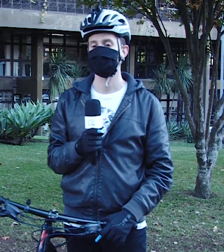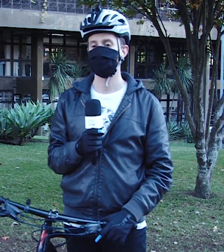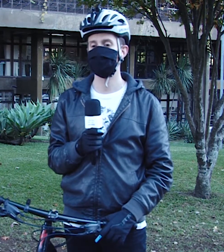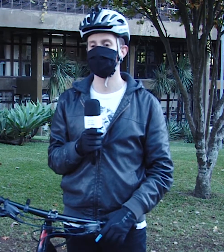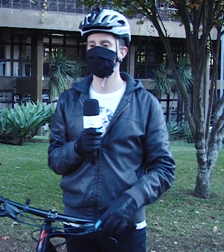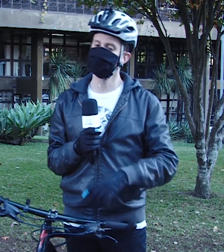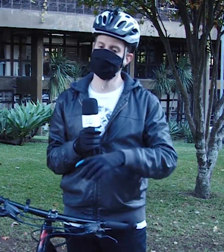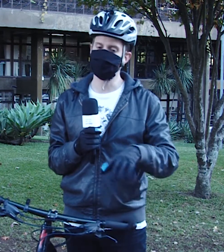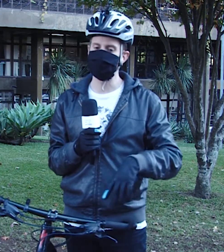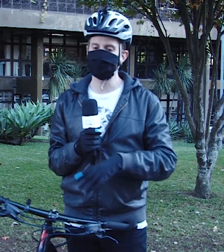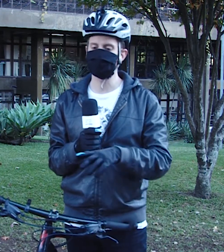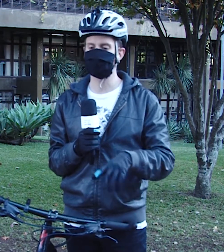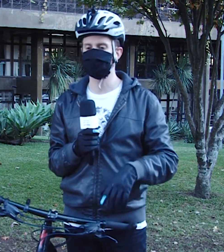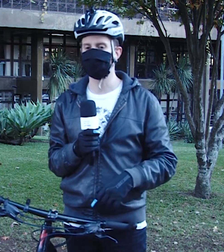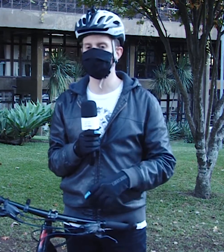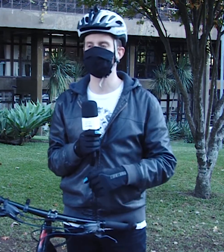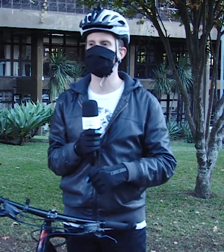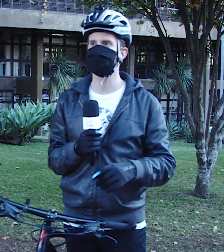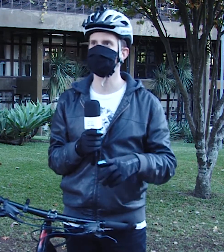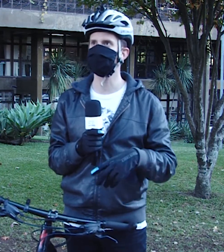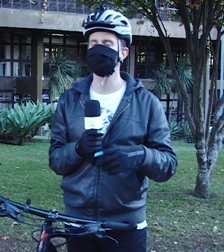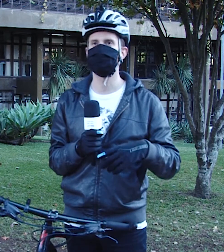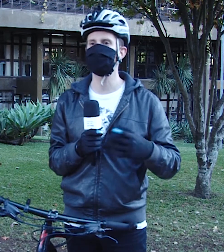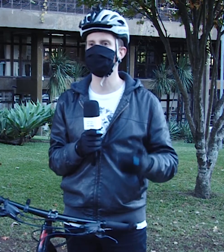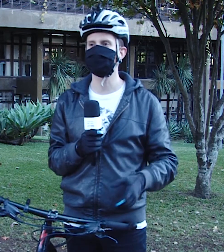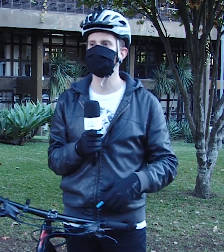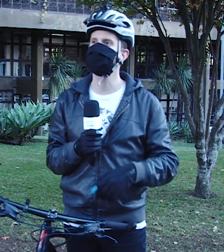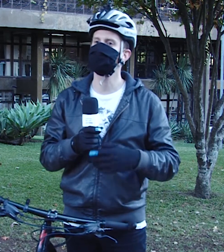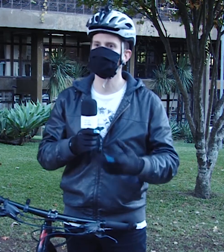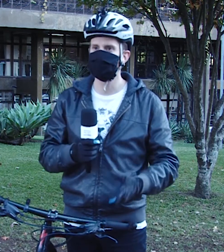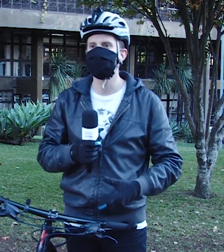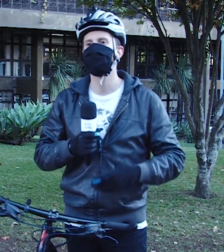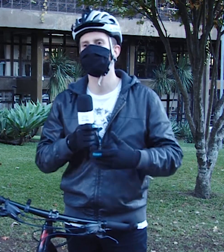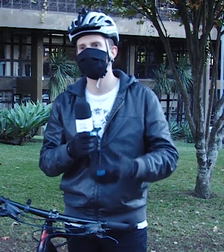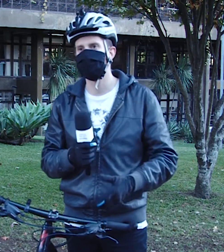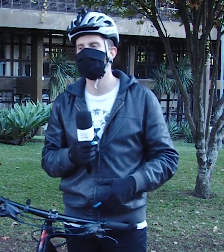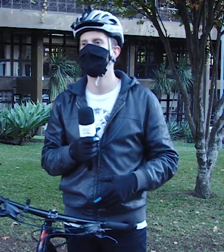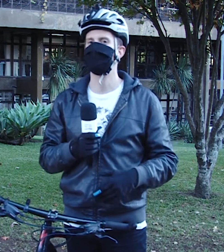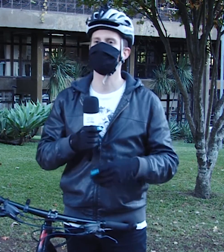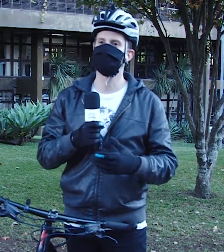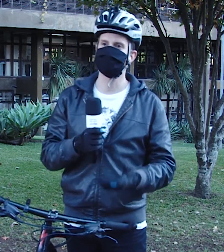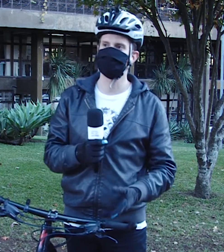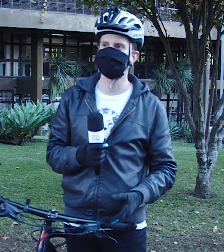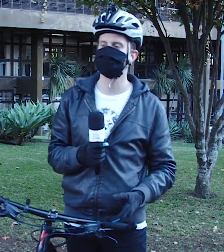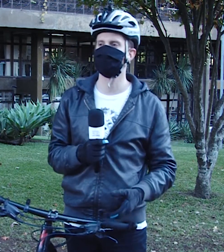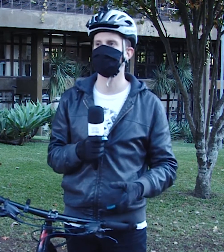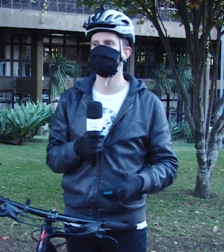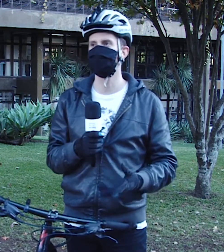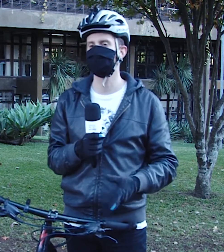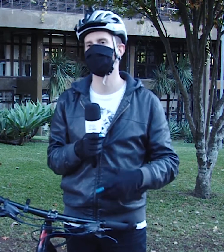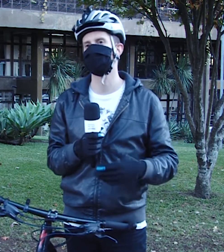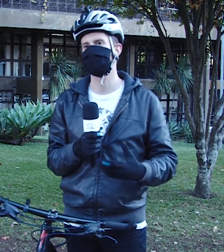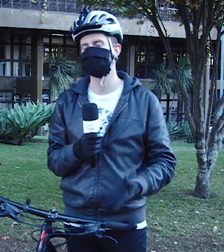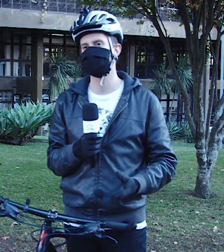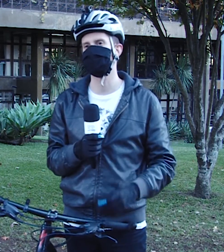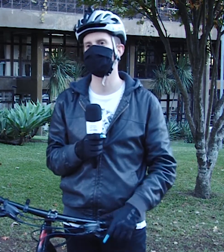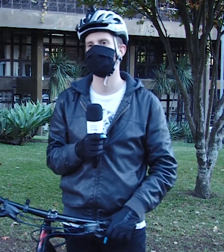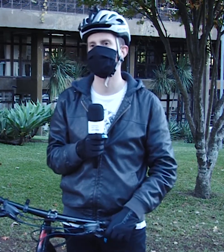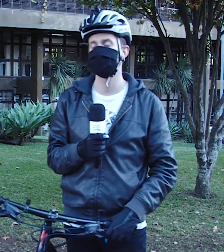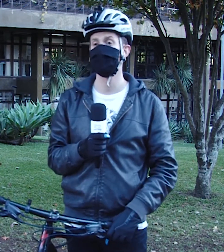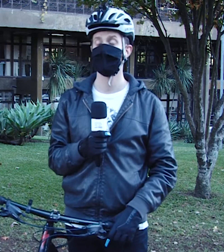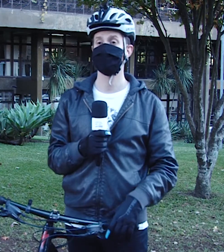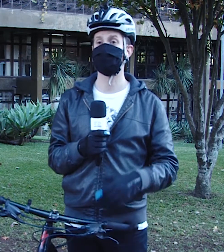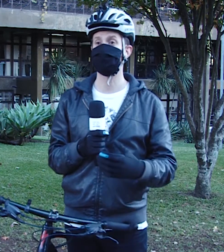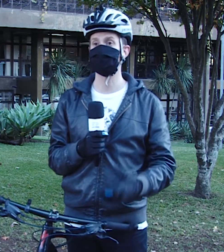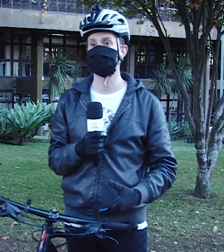e no meio dessas reuniões, os assuntos mais levantados foi falta união, falta união, os ciclistas não estão unidos, a gente precisa de uma